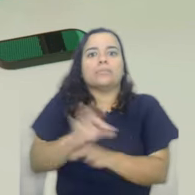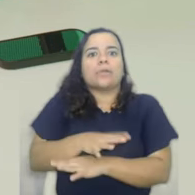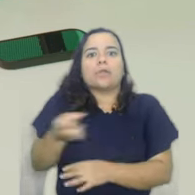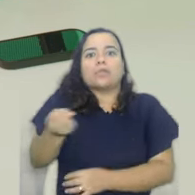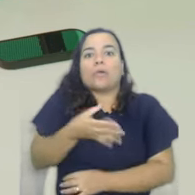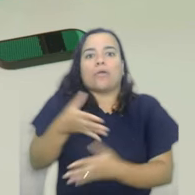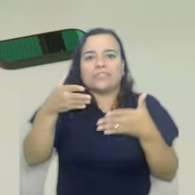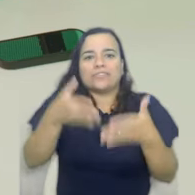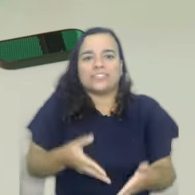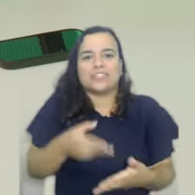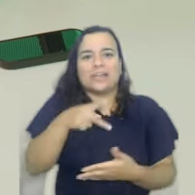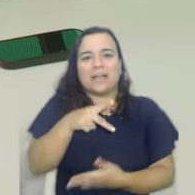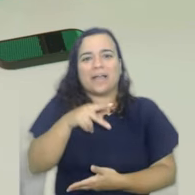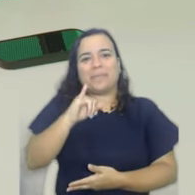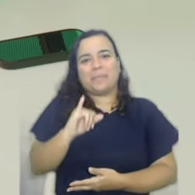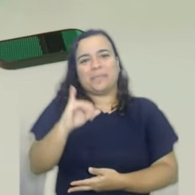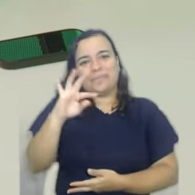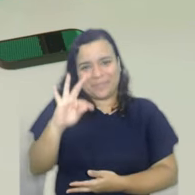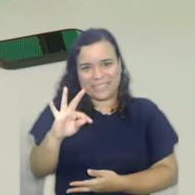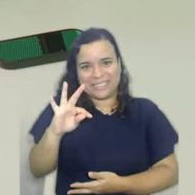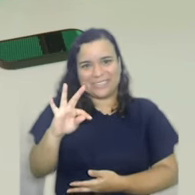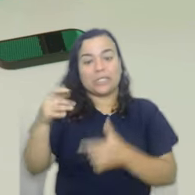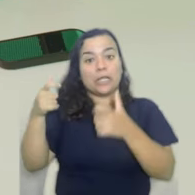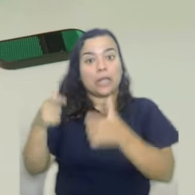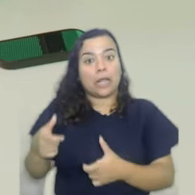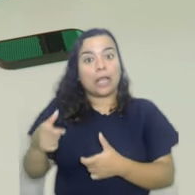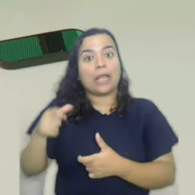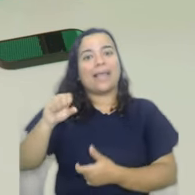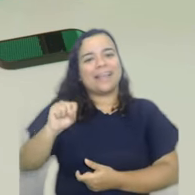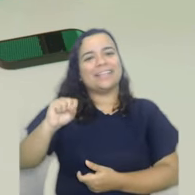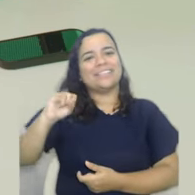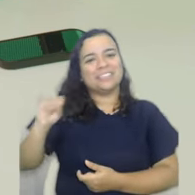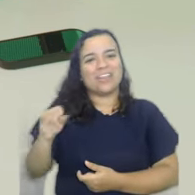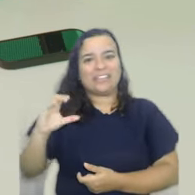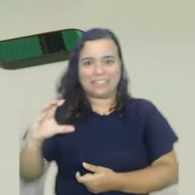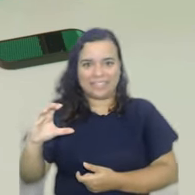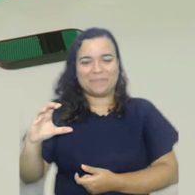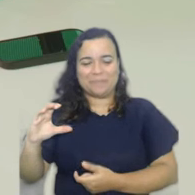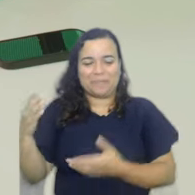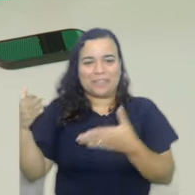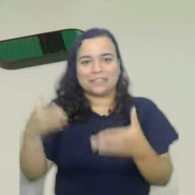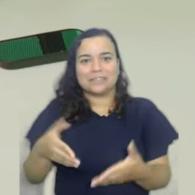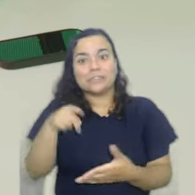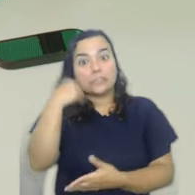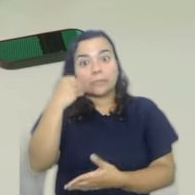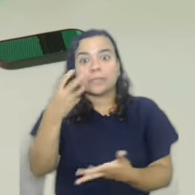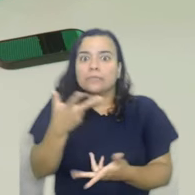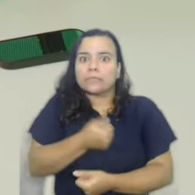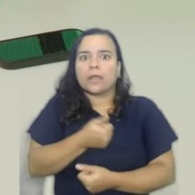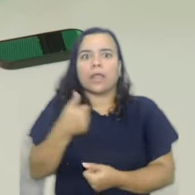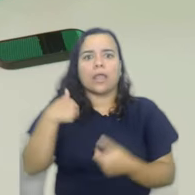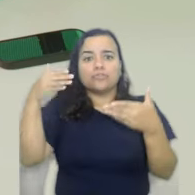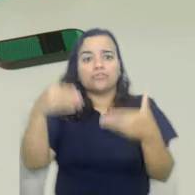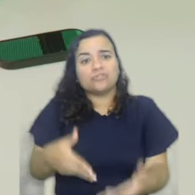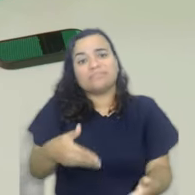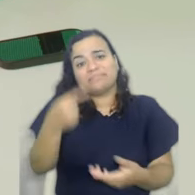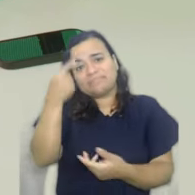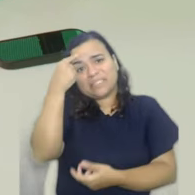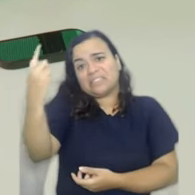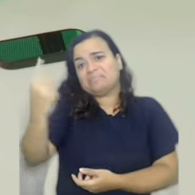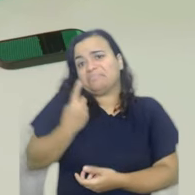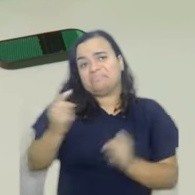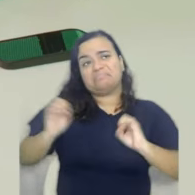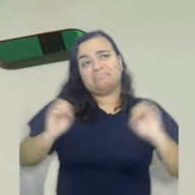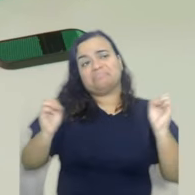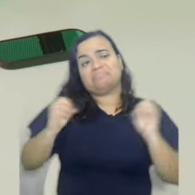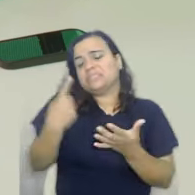tecnológica de São José dos Campos ali foi uma experiência interessante porque eu fui completamente desacreditado né falar ah marcamos uma